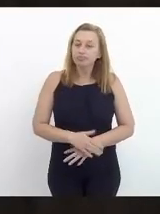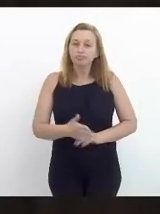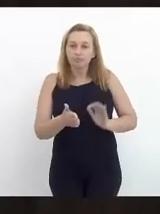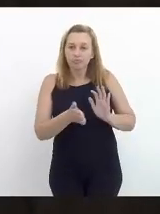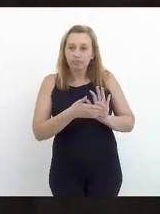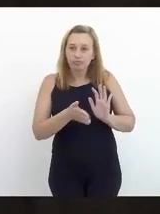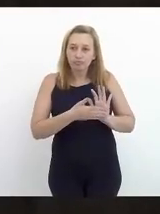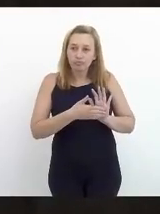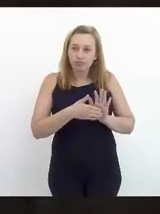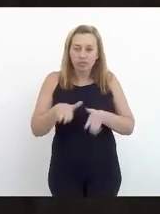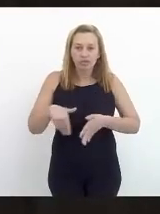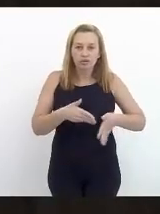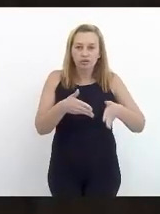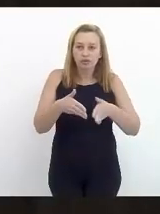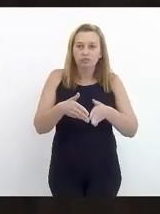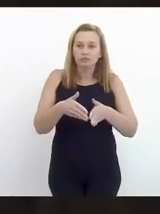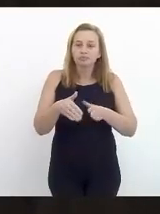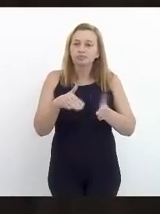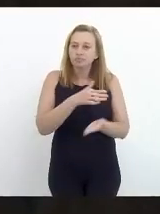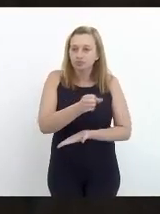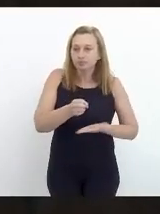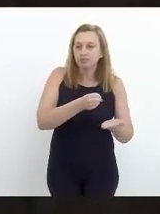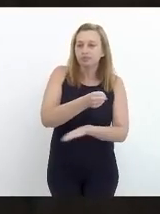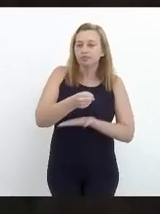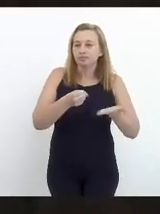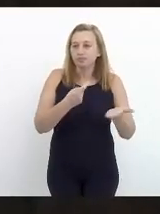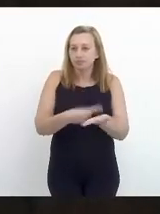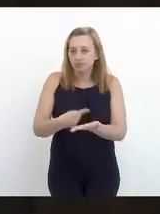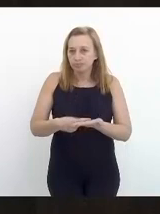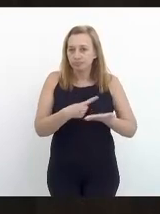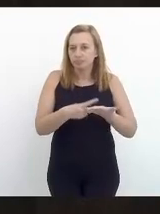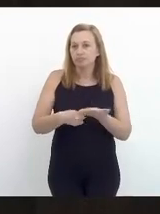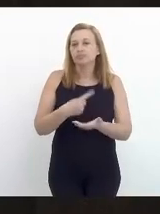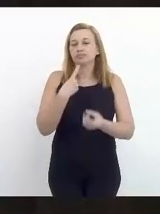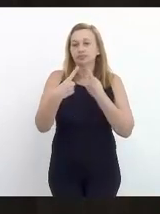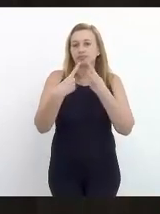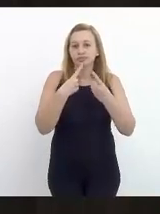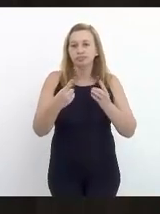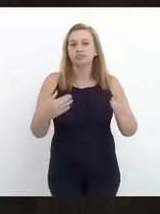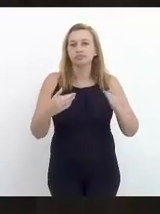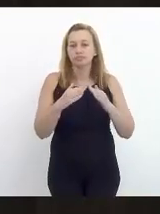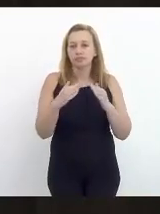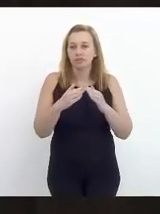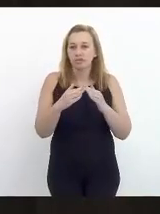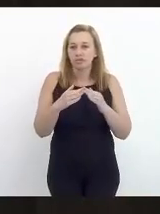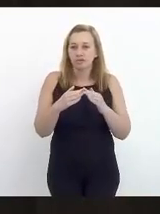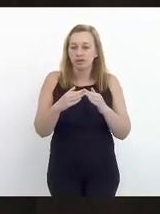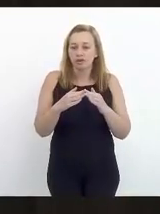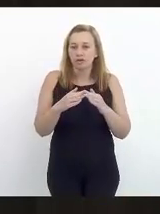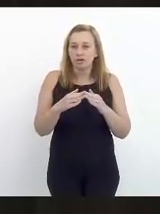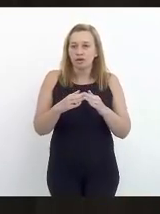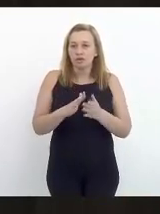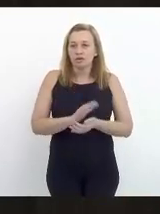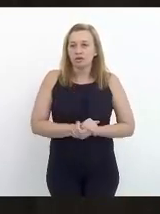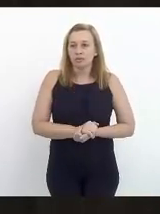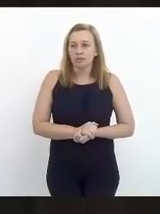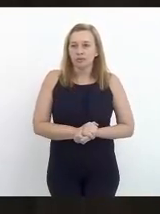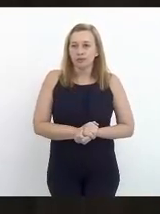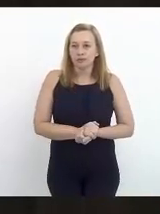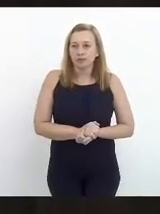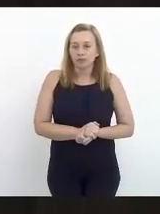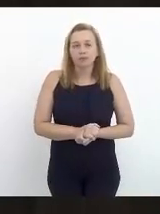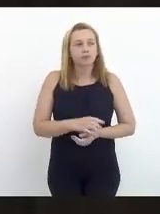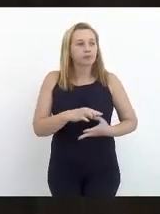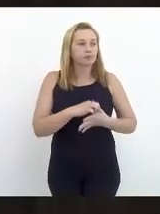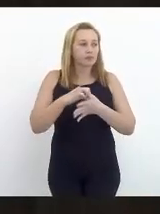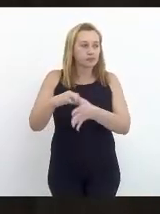propor um encaminhamento baseado no amplo acordo que está sendo debatido na casa. Eu, como líder